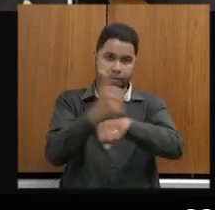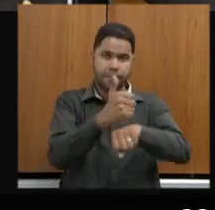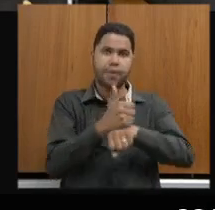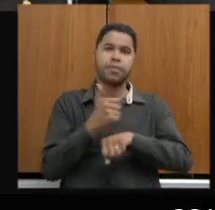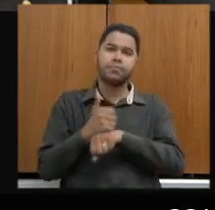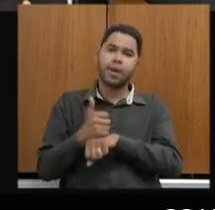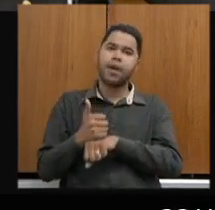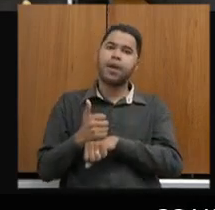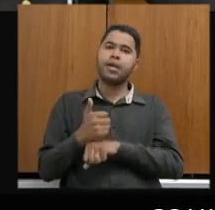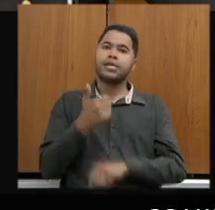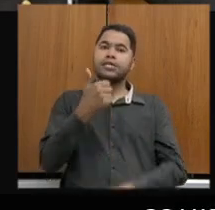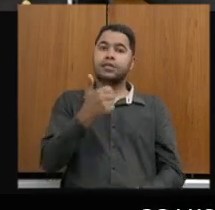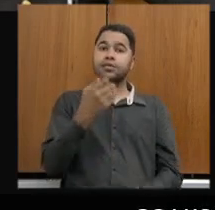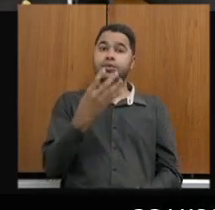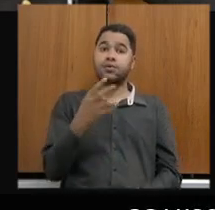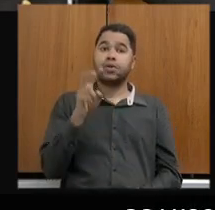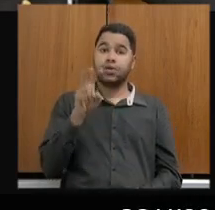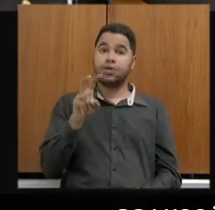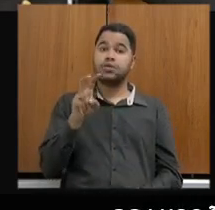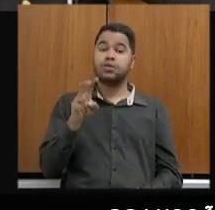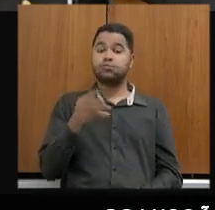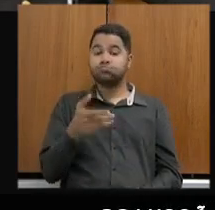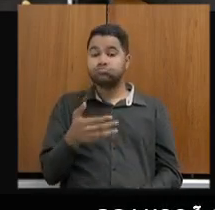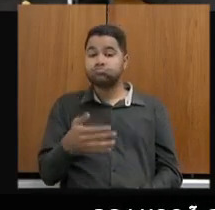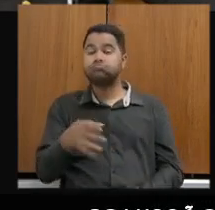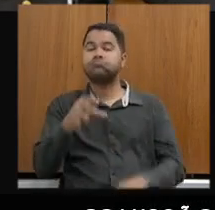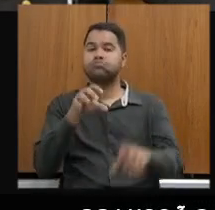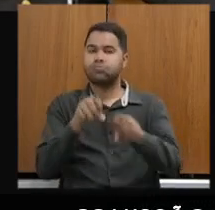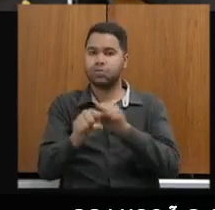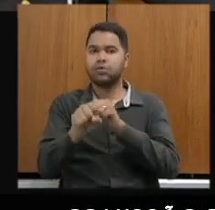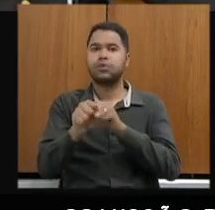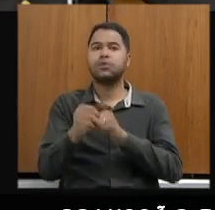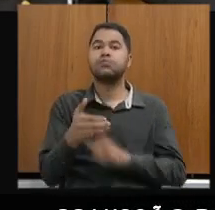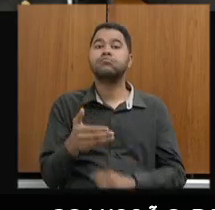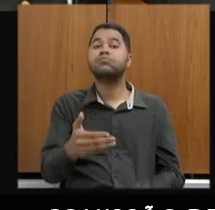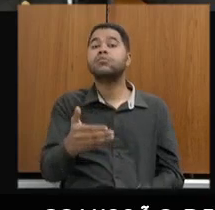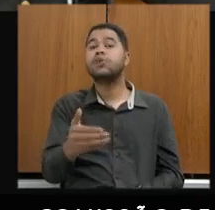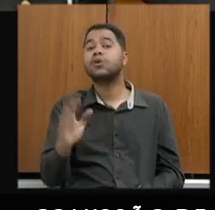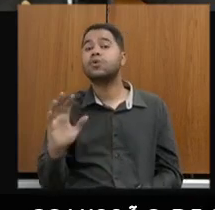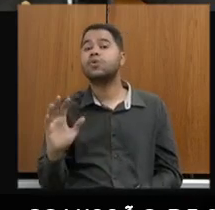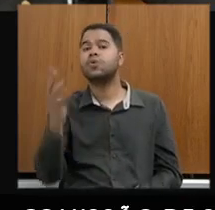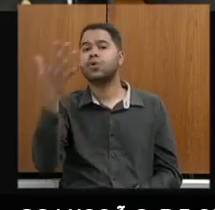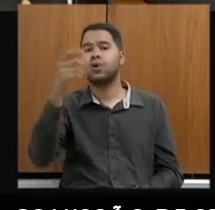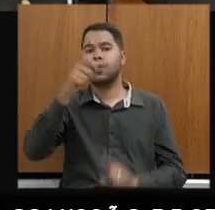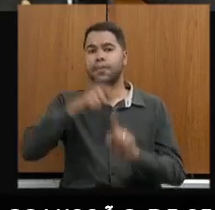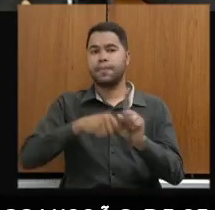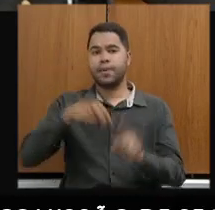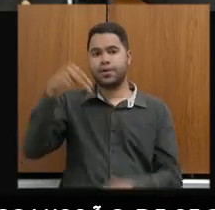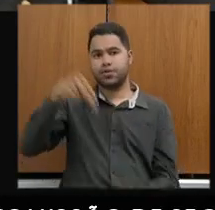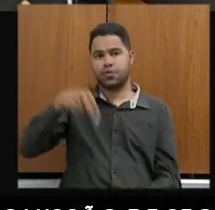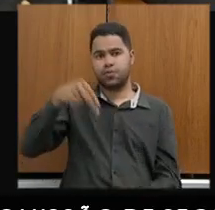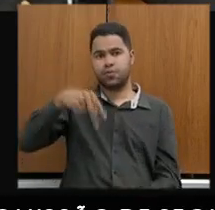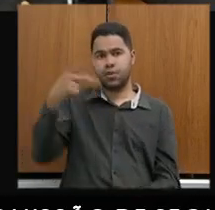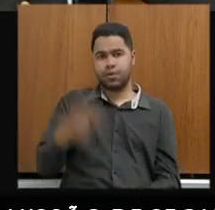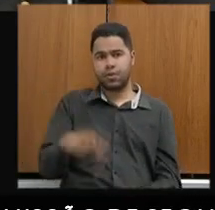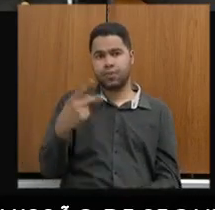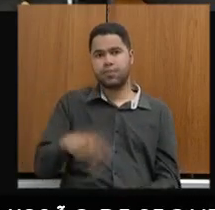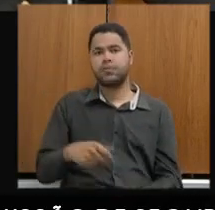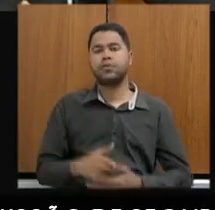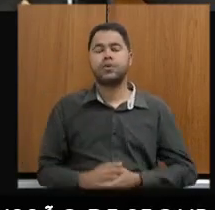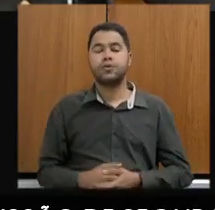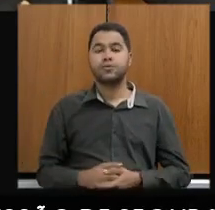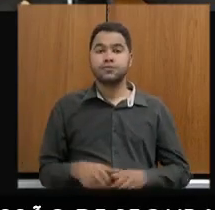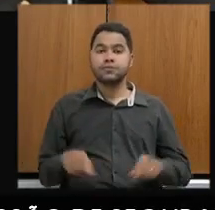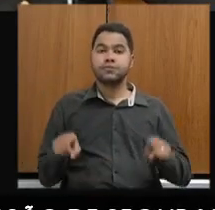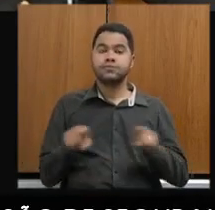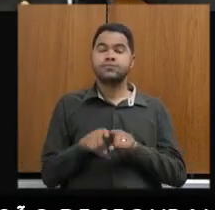total de 145 militares em formação essa formatura vai acontecer no mês de novembro desse ano e